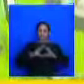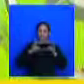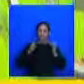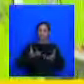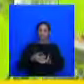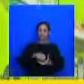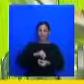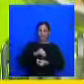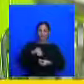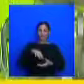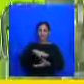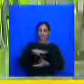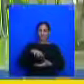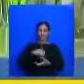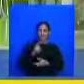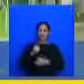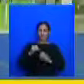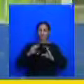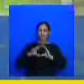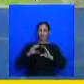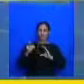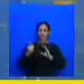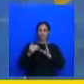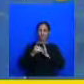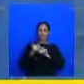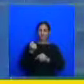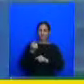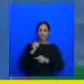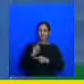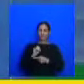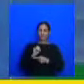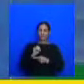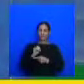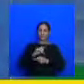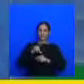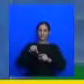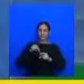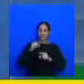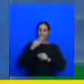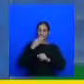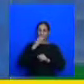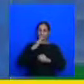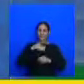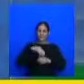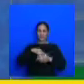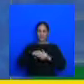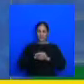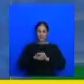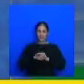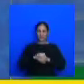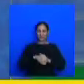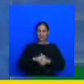Globo recarregado, embaralhando 80 bolas numeradas de 0 1 a 80. Sorteio da Time